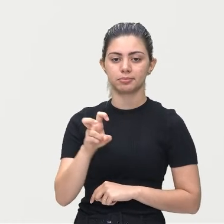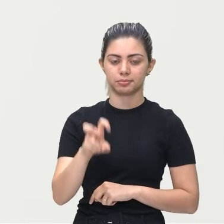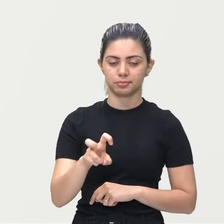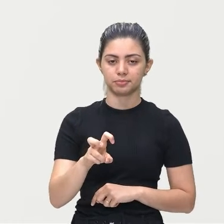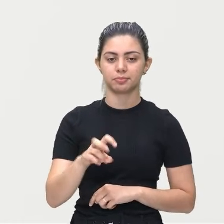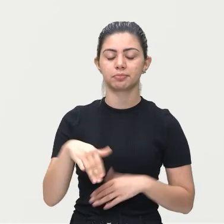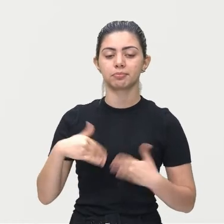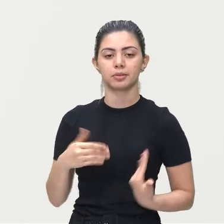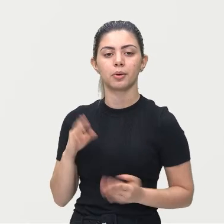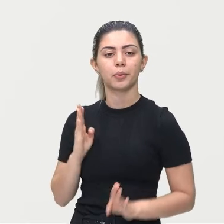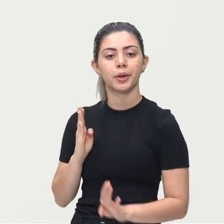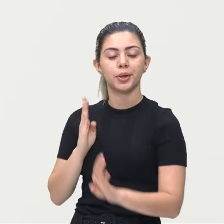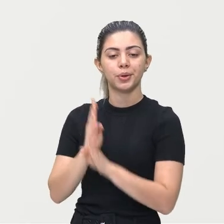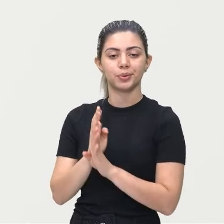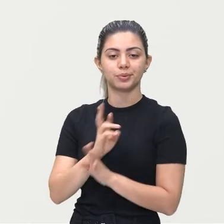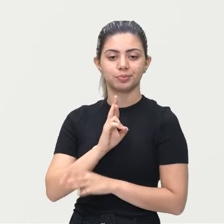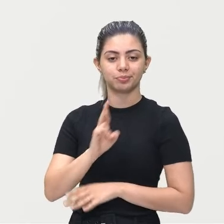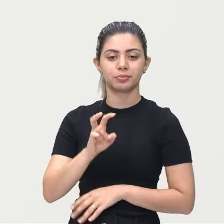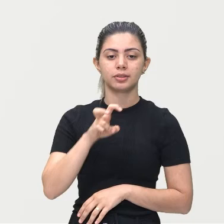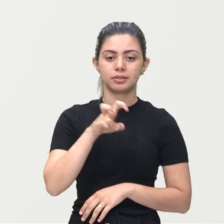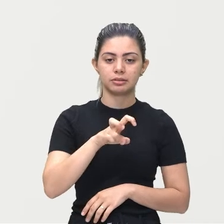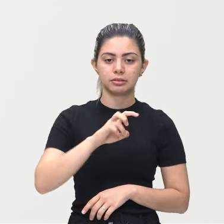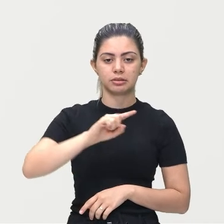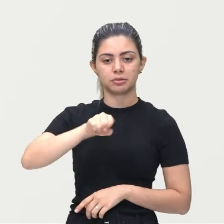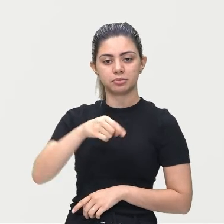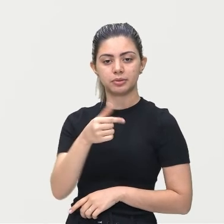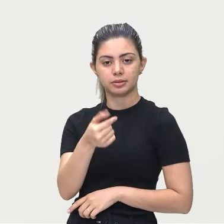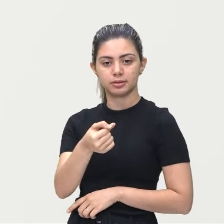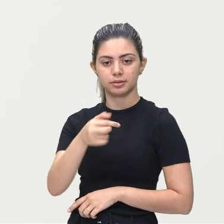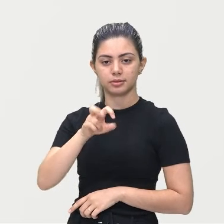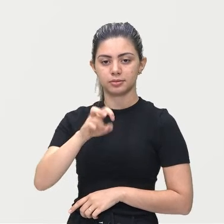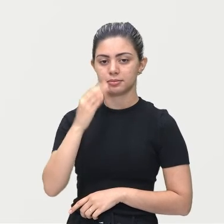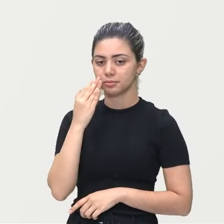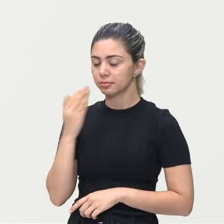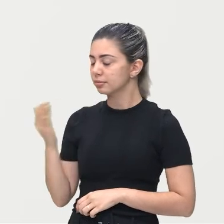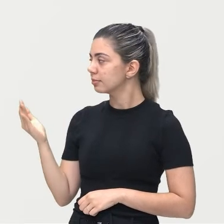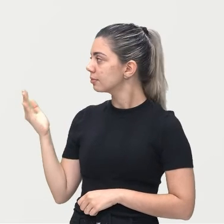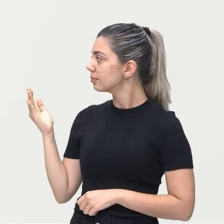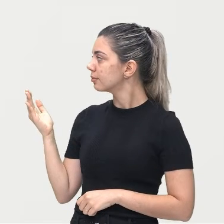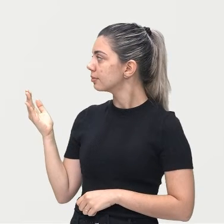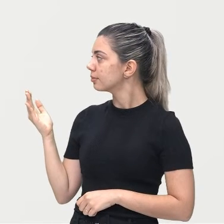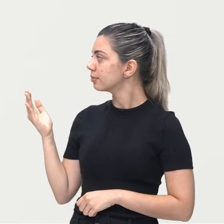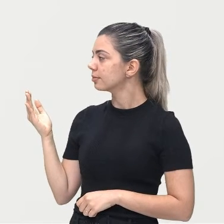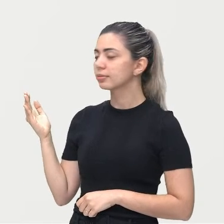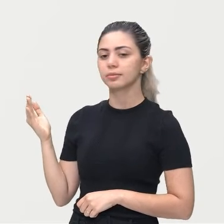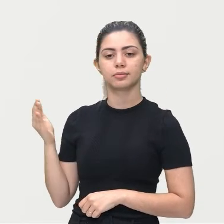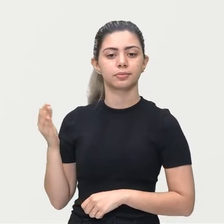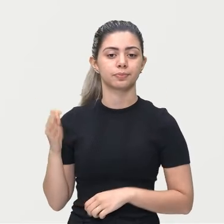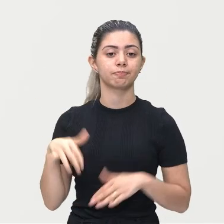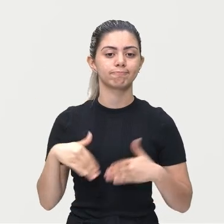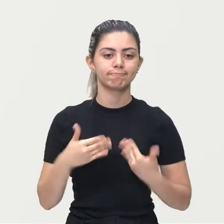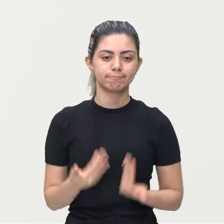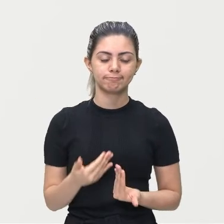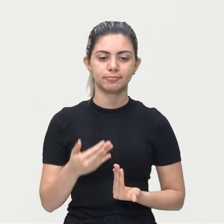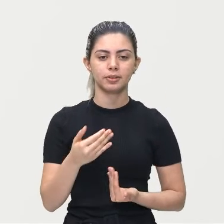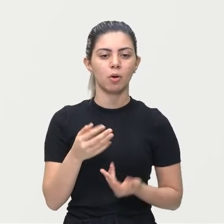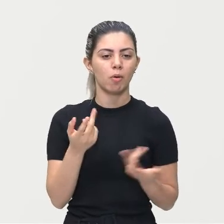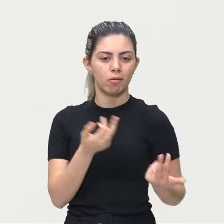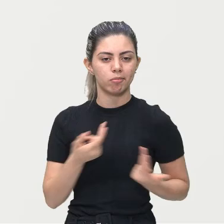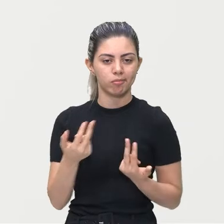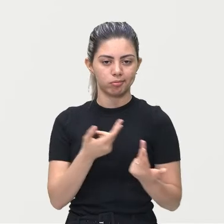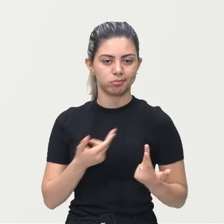nós chegamos à solução de 5 inteiros e 75 centésimos aqui ao lado, olha